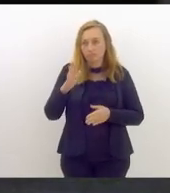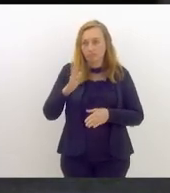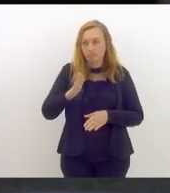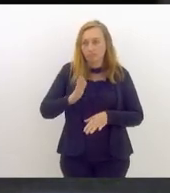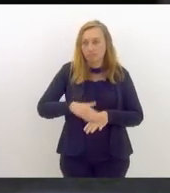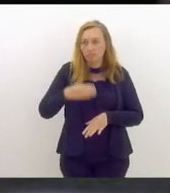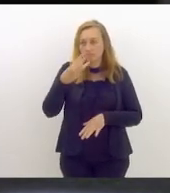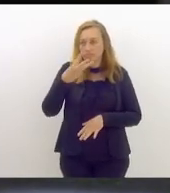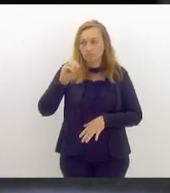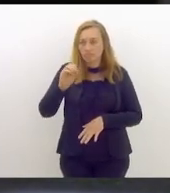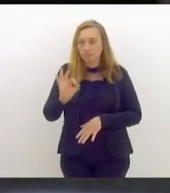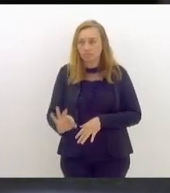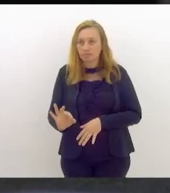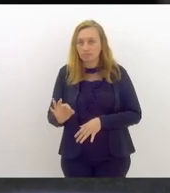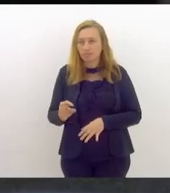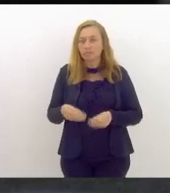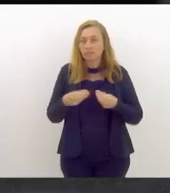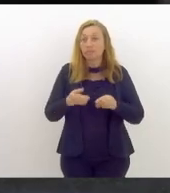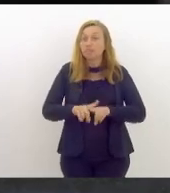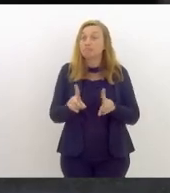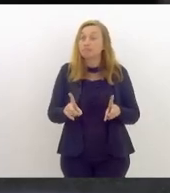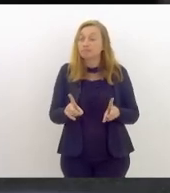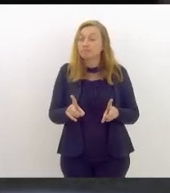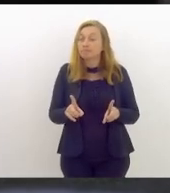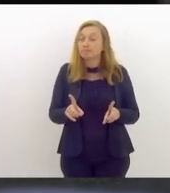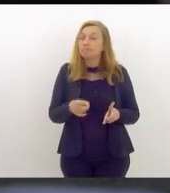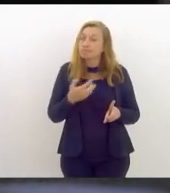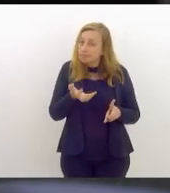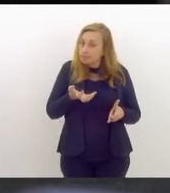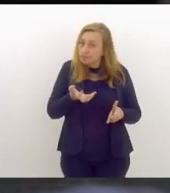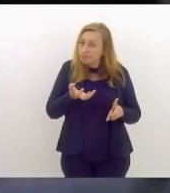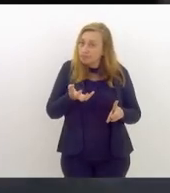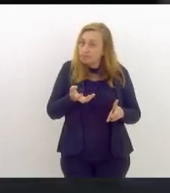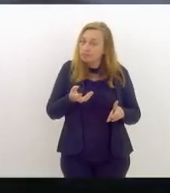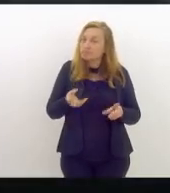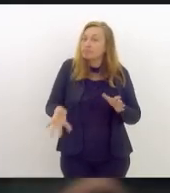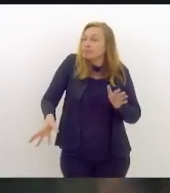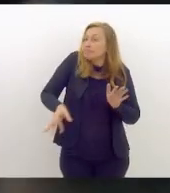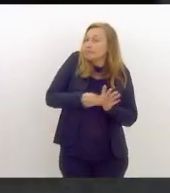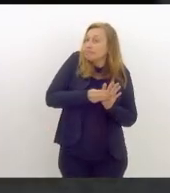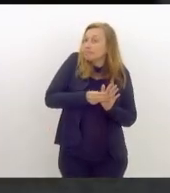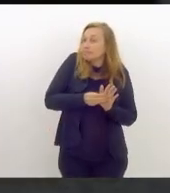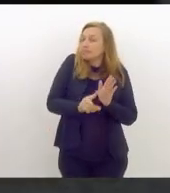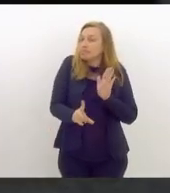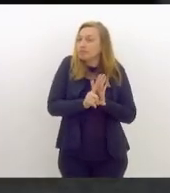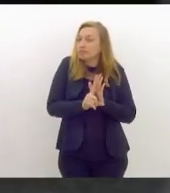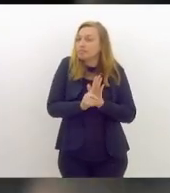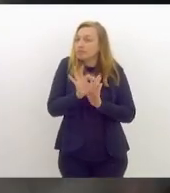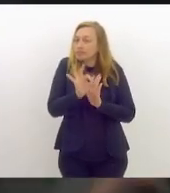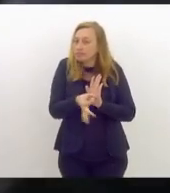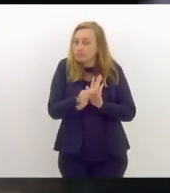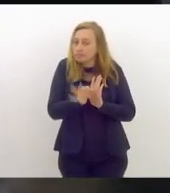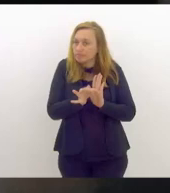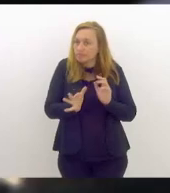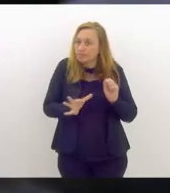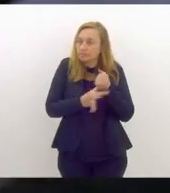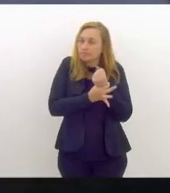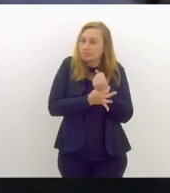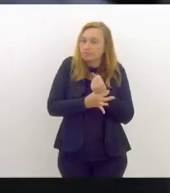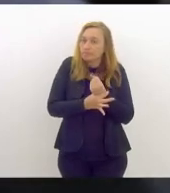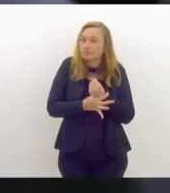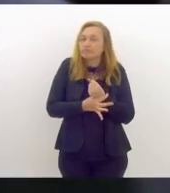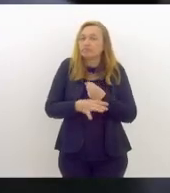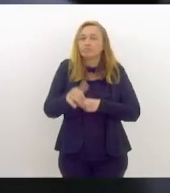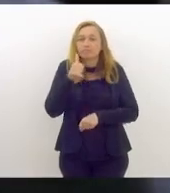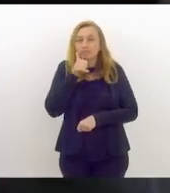30% e garantiu isso, mas o que nós queremos é que esteja na lei essa garantia da participação feminina, que eu acho